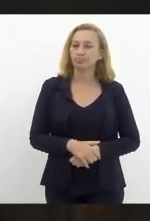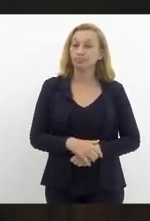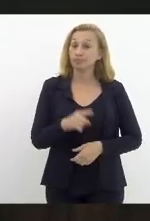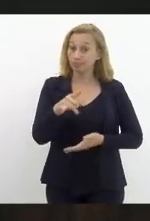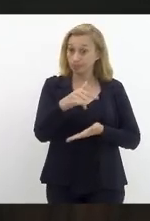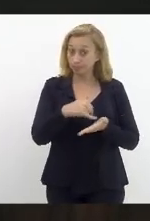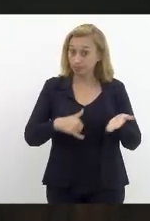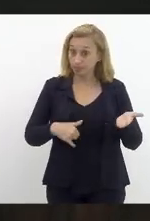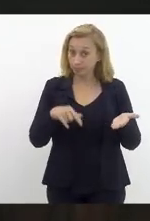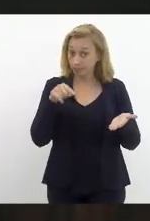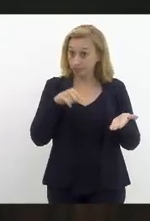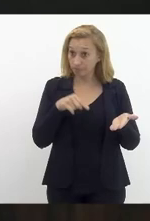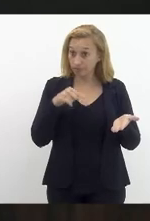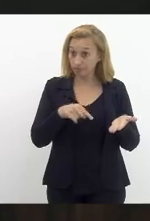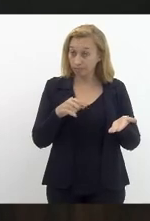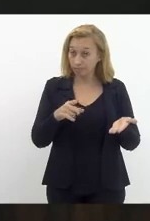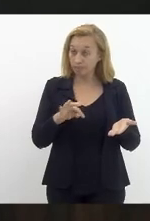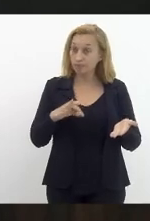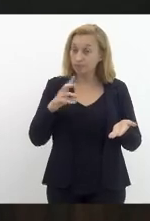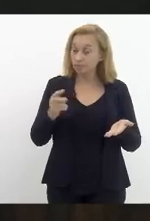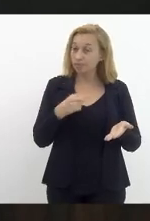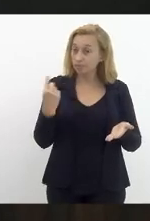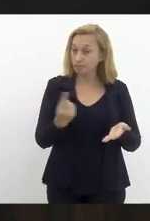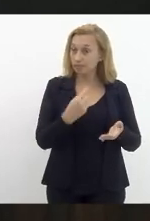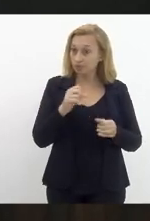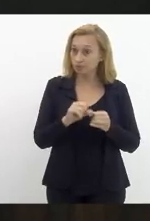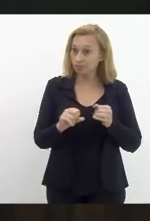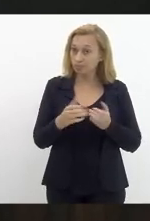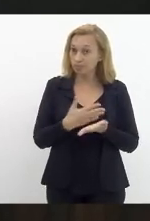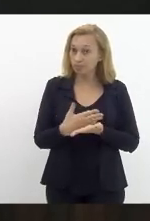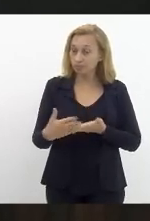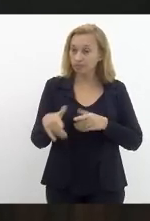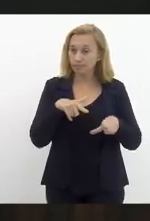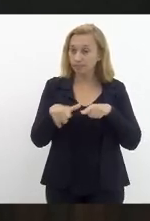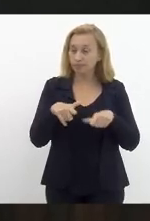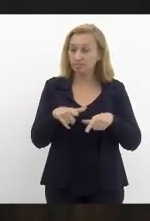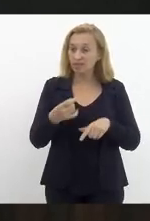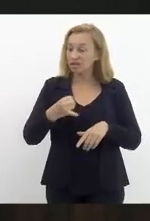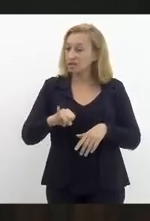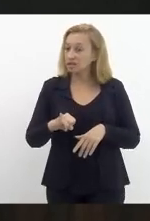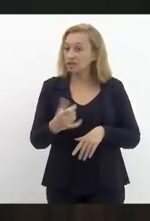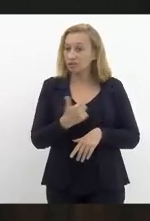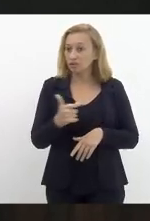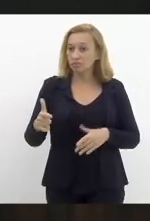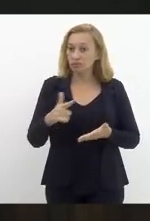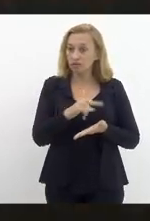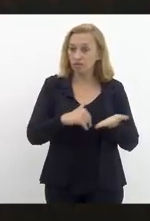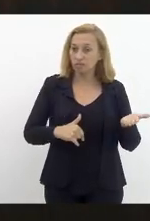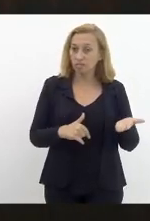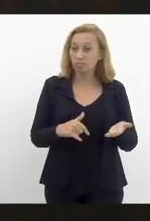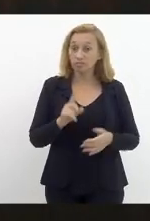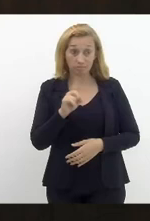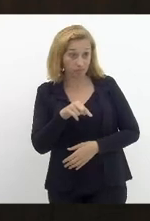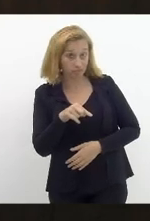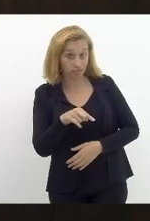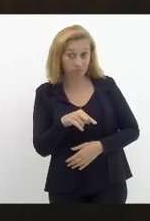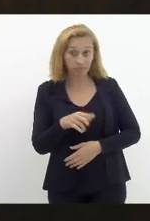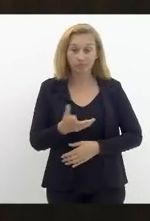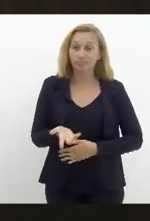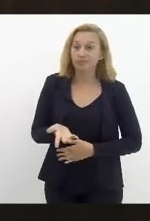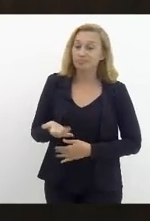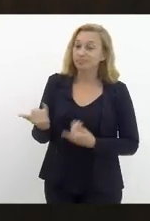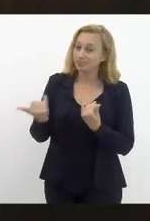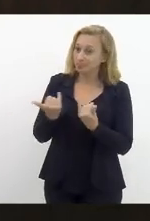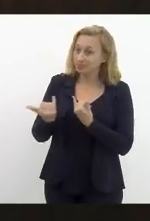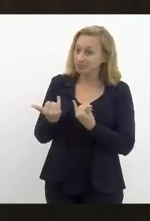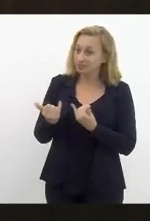documenta e fundamenta o que nós estamos fazendo, o início de todo o trabalho. Porque sem documento, Entendeu? Presidente. É ou não é? Vossa Excelência agora, recebeu alguma